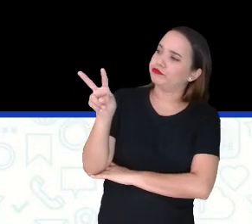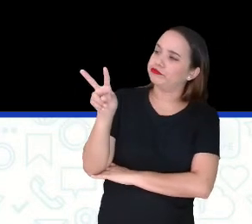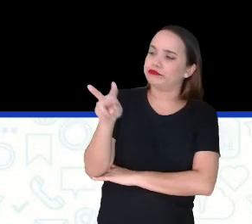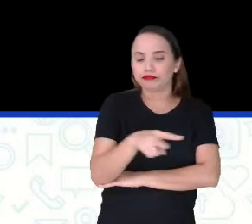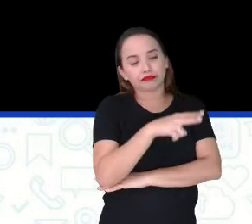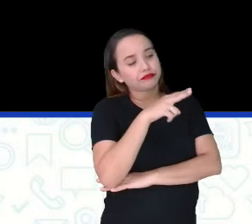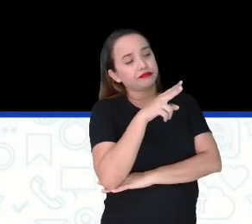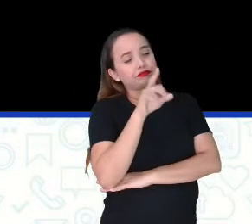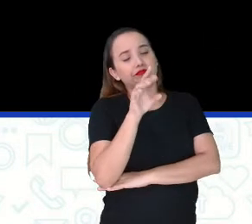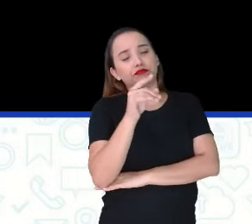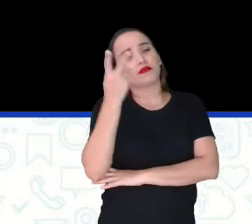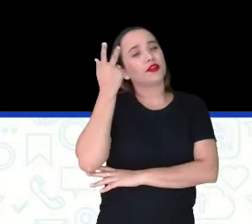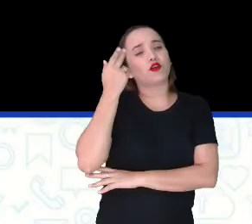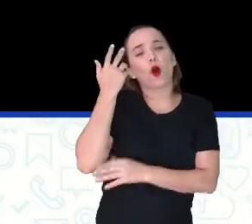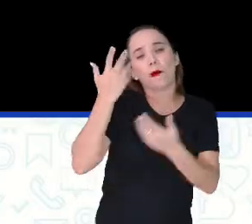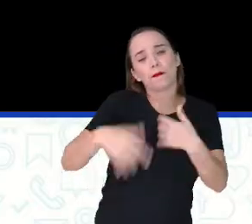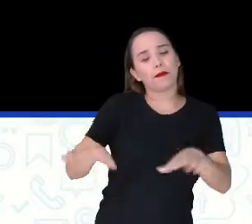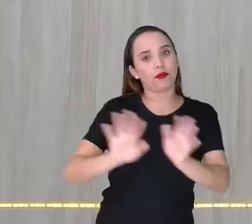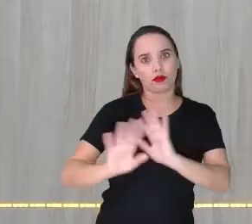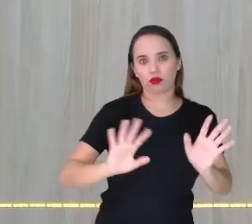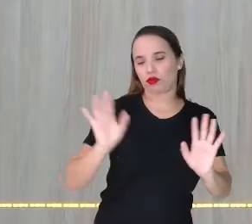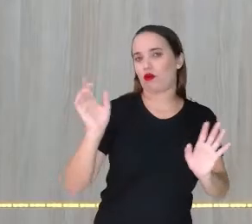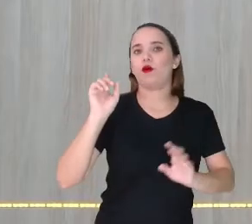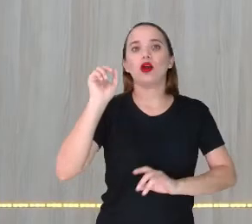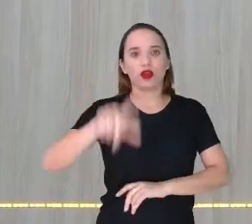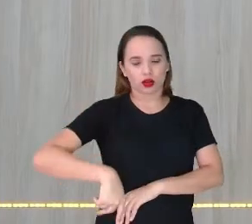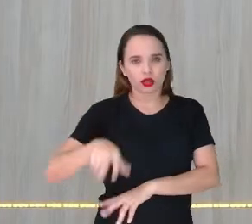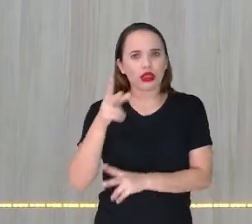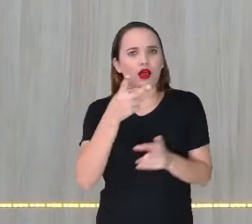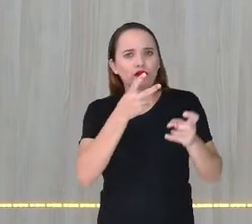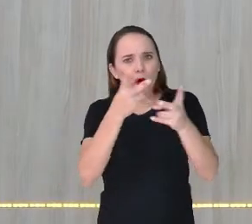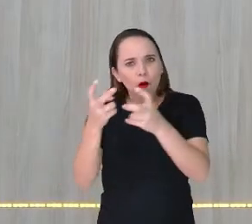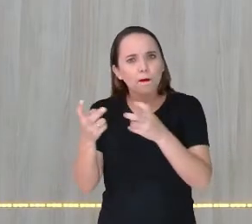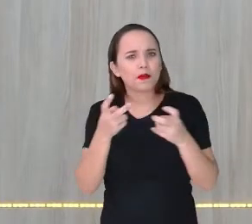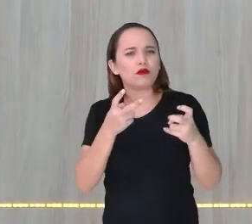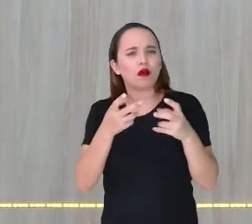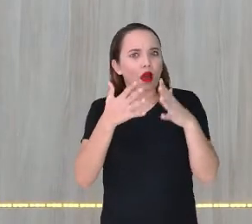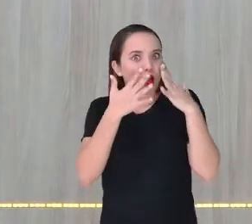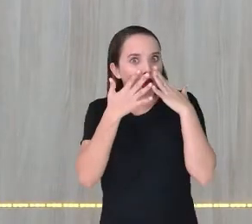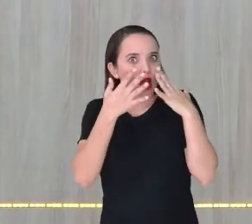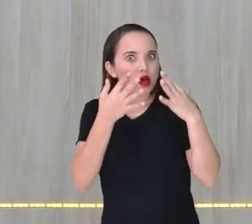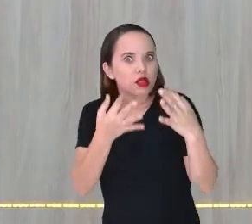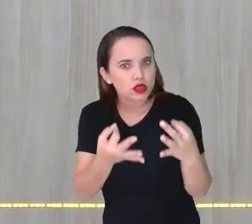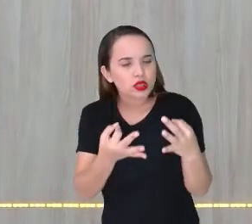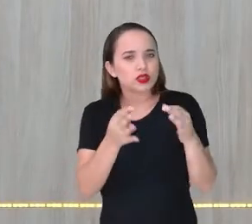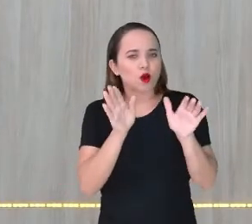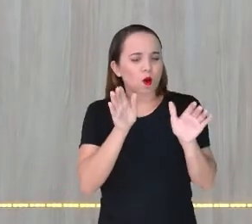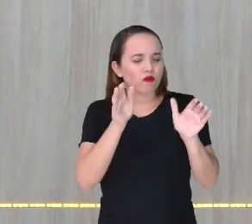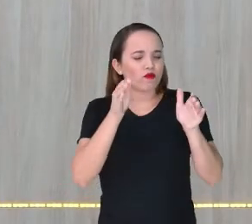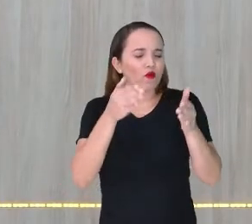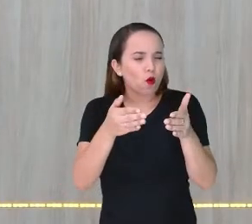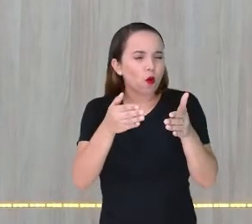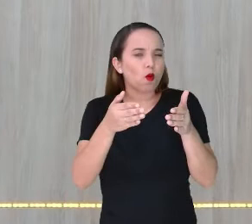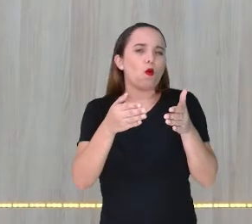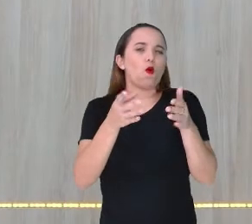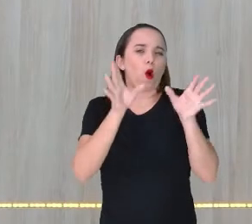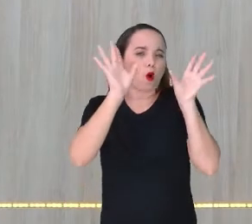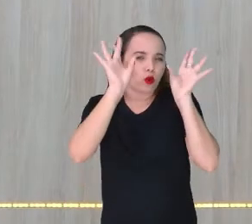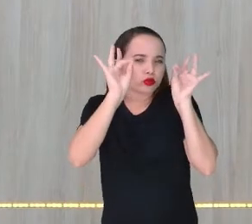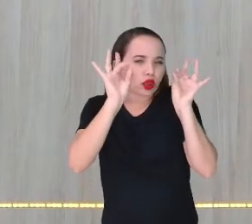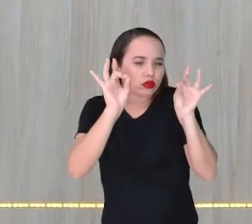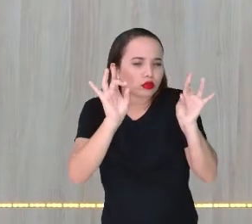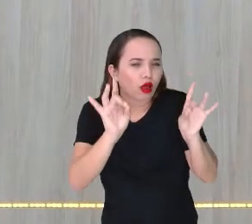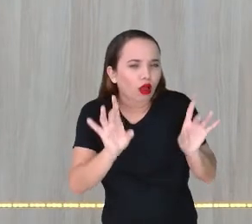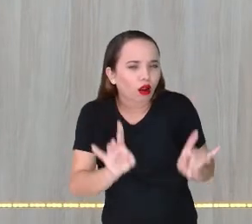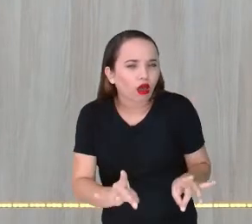fazendo alguma coisa, a gente olha o trabalho da pessoa, né? E não o movimento. Laban, ele tinha um olhar para aquilo que a pessoa